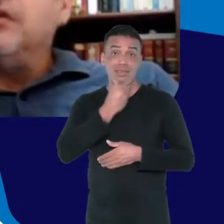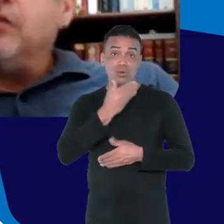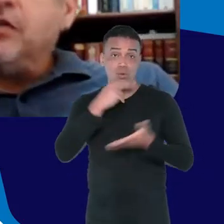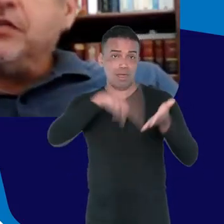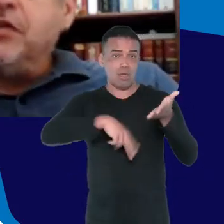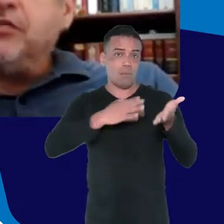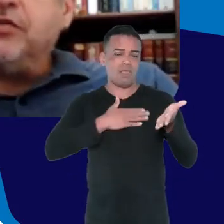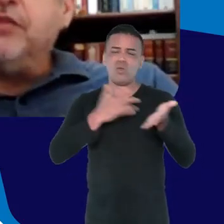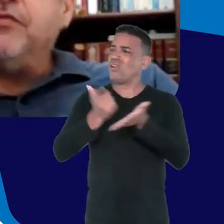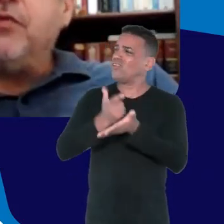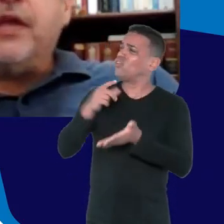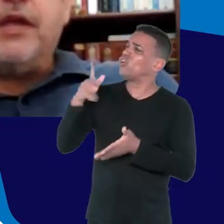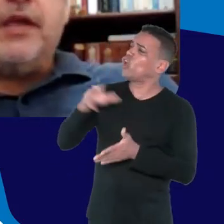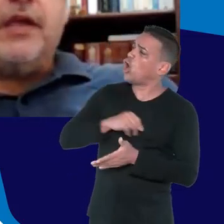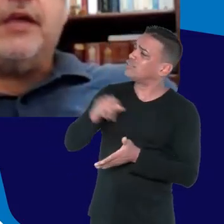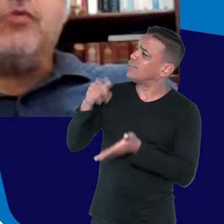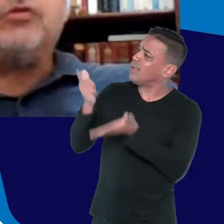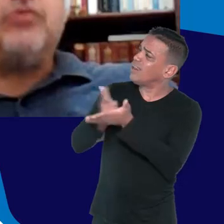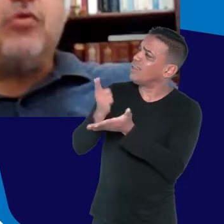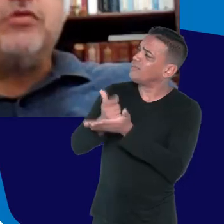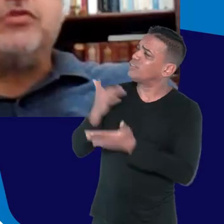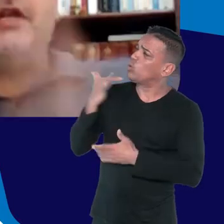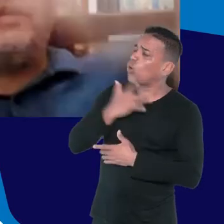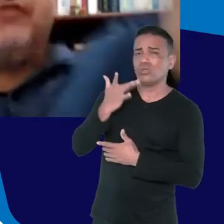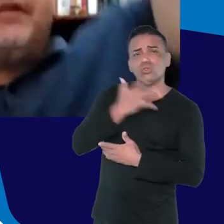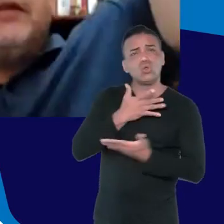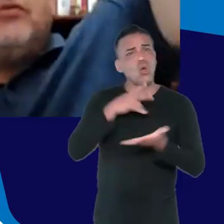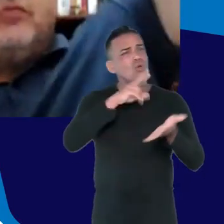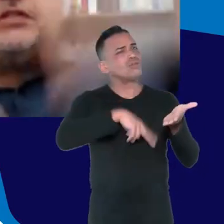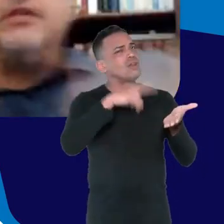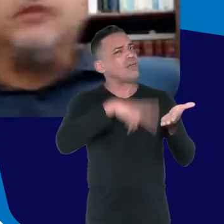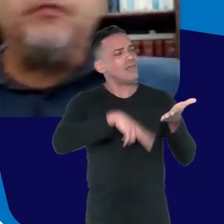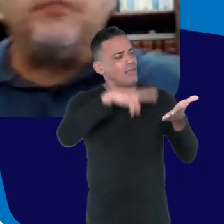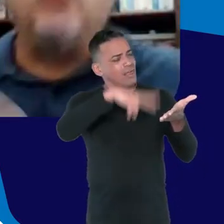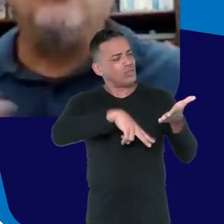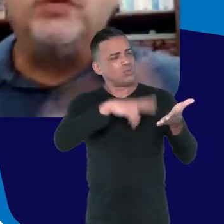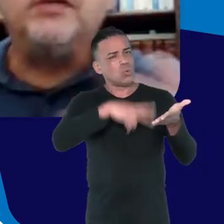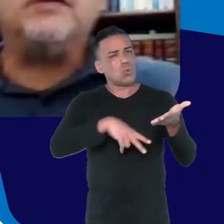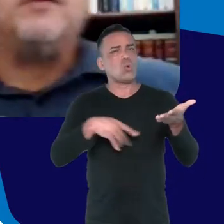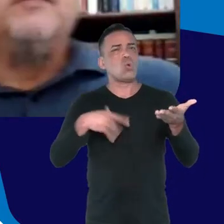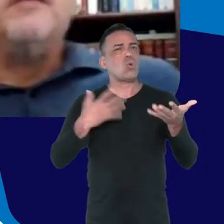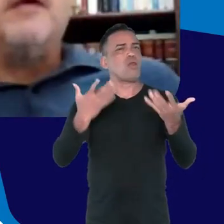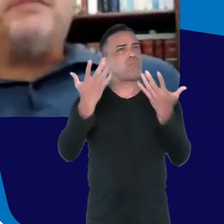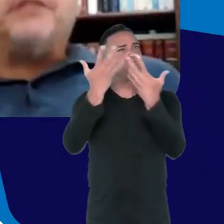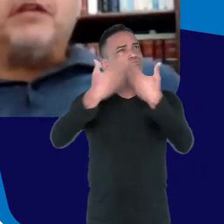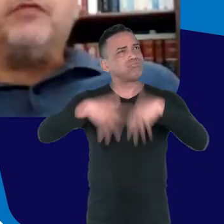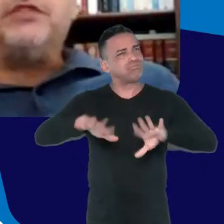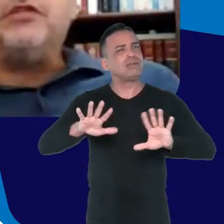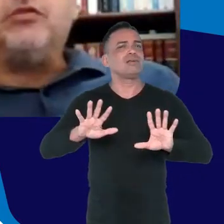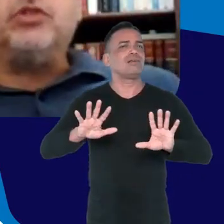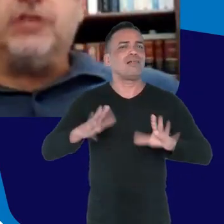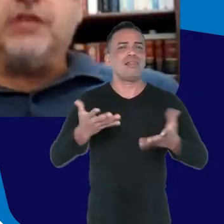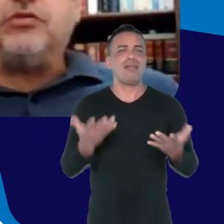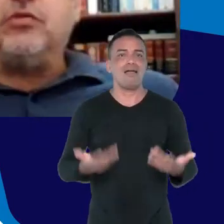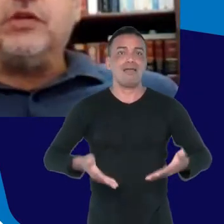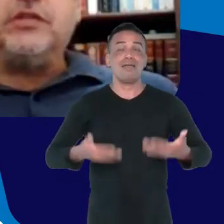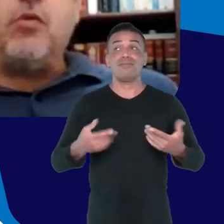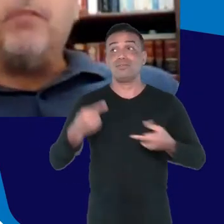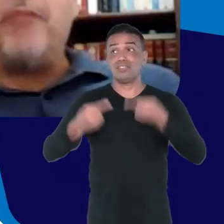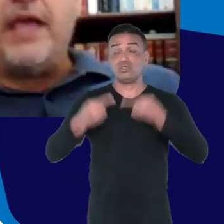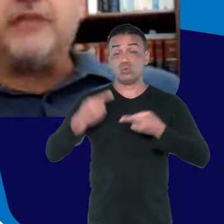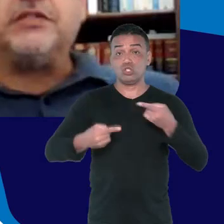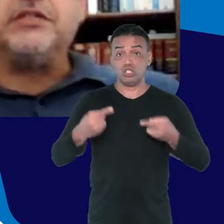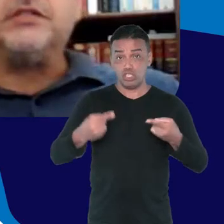disse: nossa, Nelson, seu livro é gostoso de ler, é uma leitura assim, que flui, apesar de você discutir